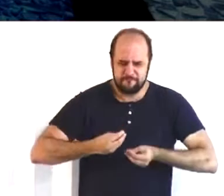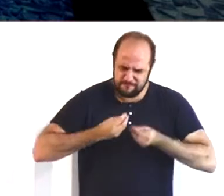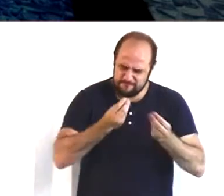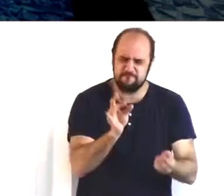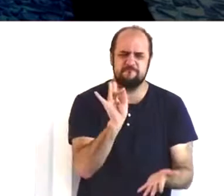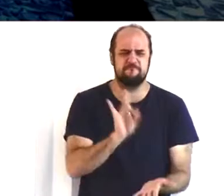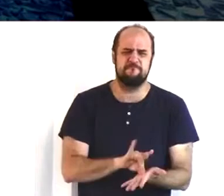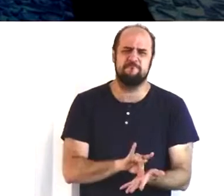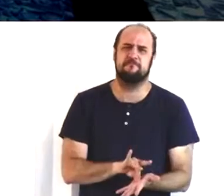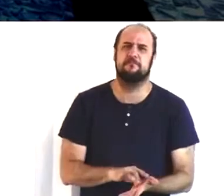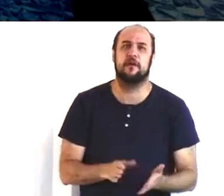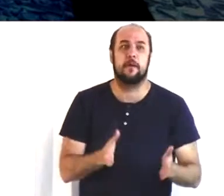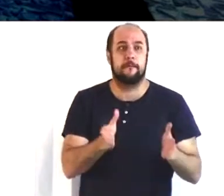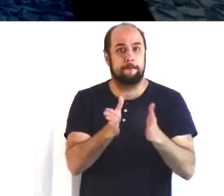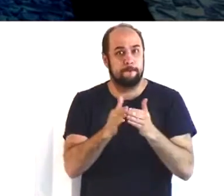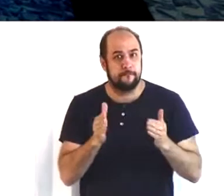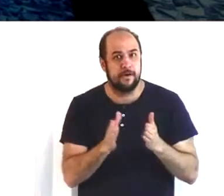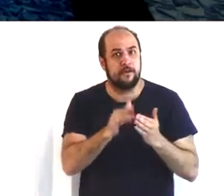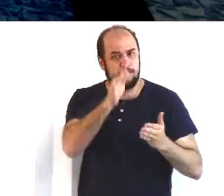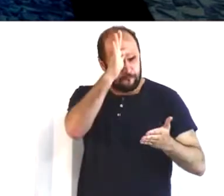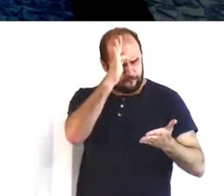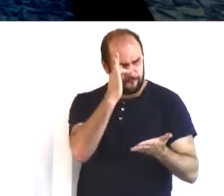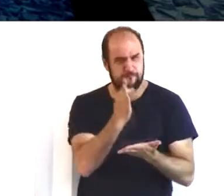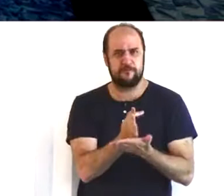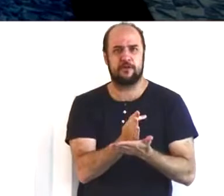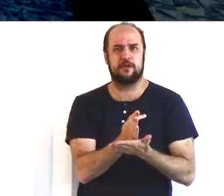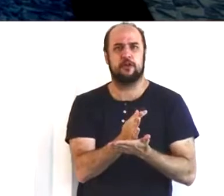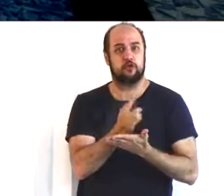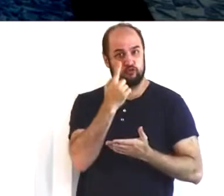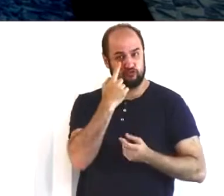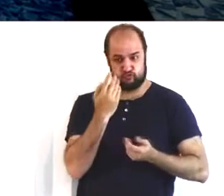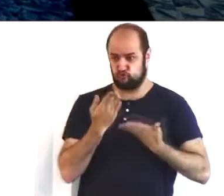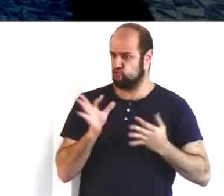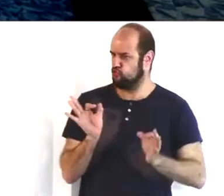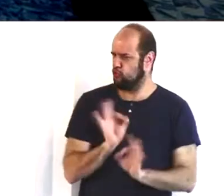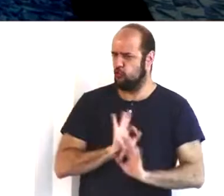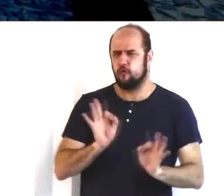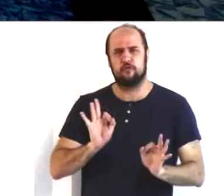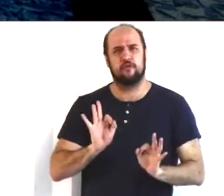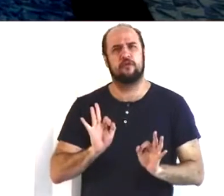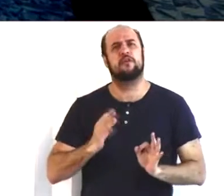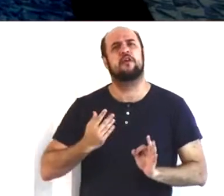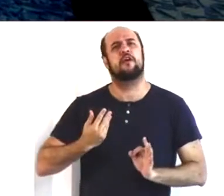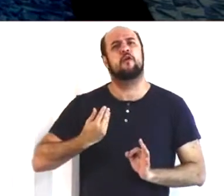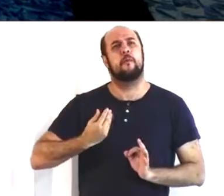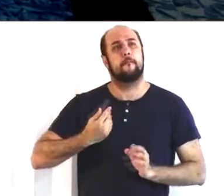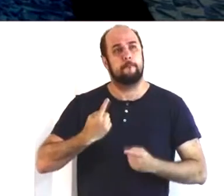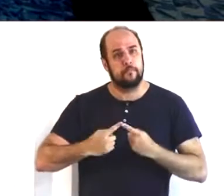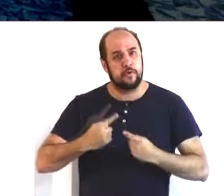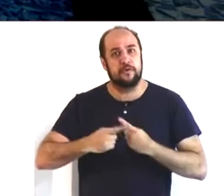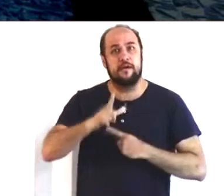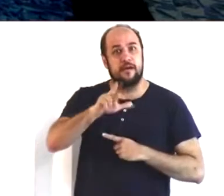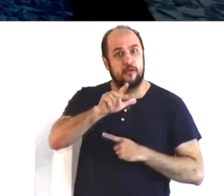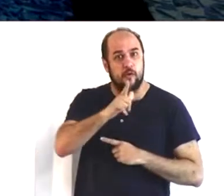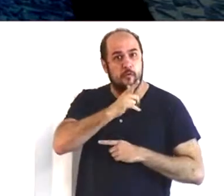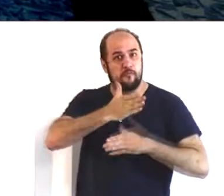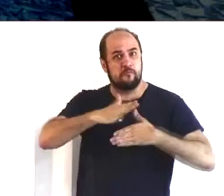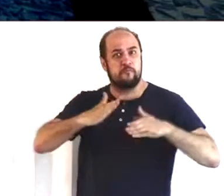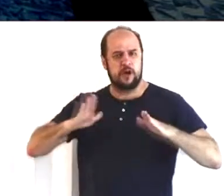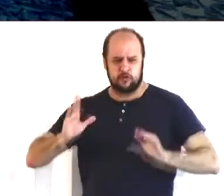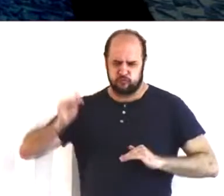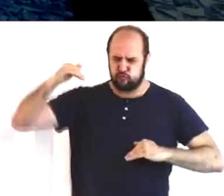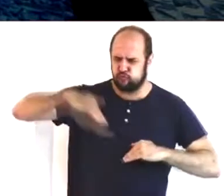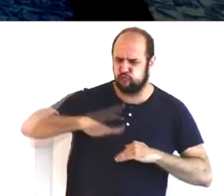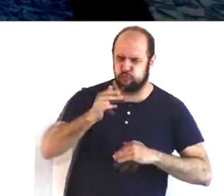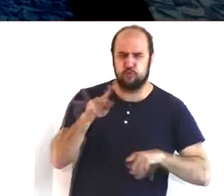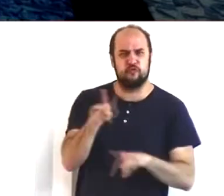concedida. Peça, porém, com fé, em nada duvidando, pois o que duvida é semelhante à onda do mar, impelida e